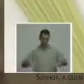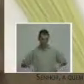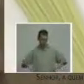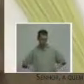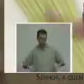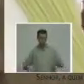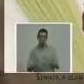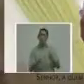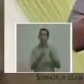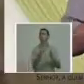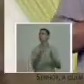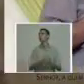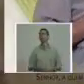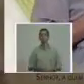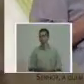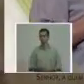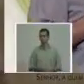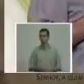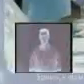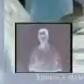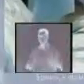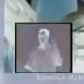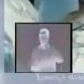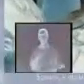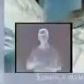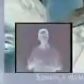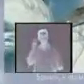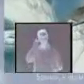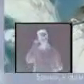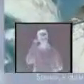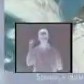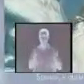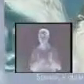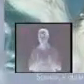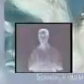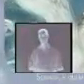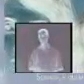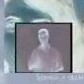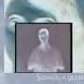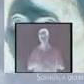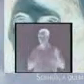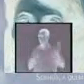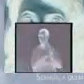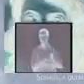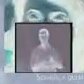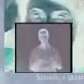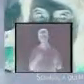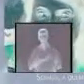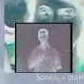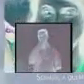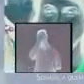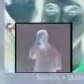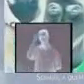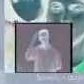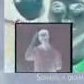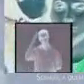aperta esses botões aqui que tudo vai dar certo não a minha fragilidade não depende